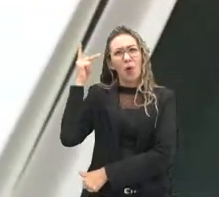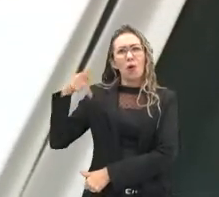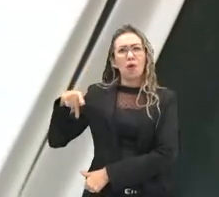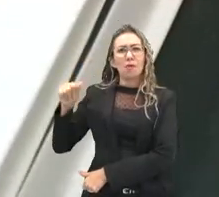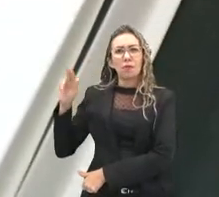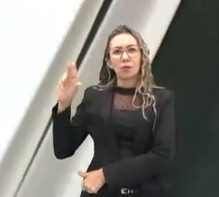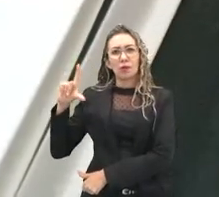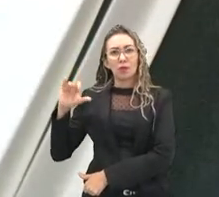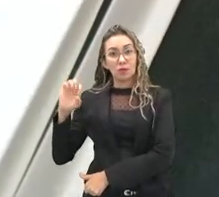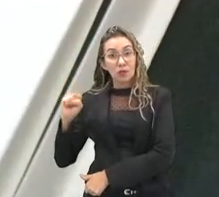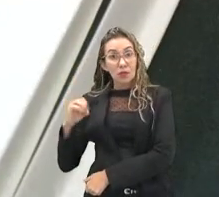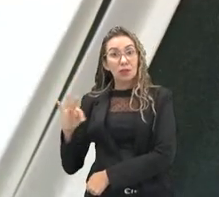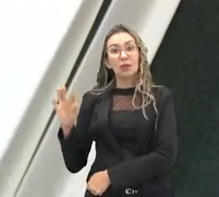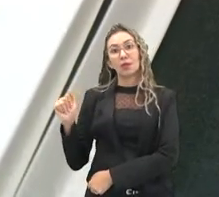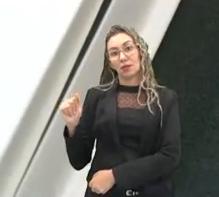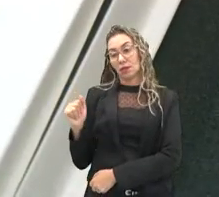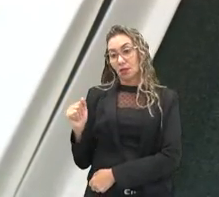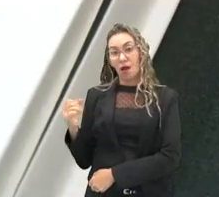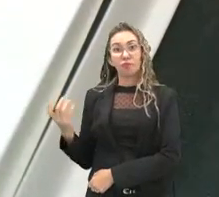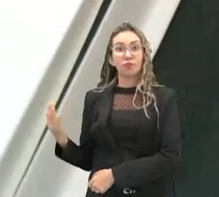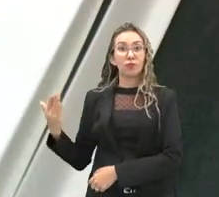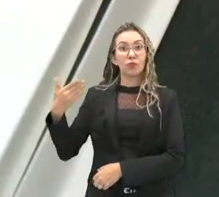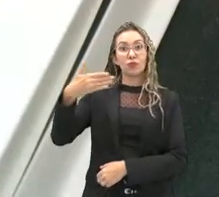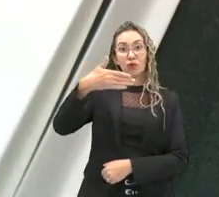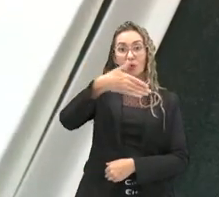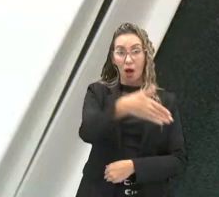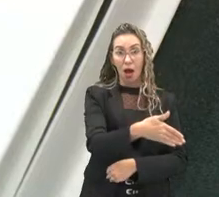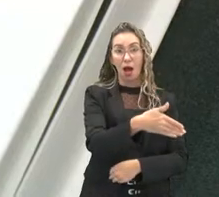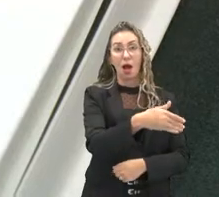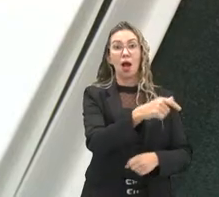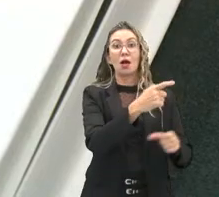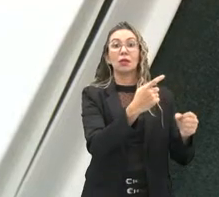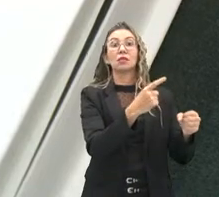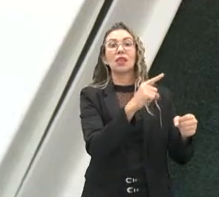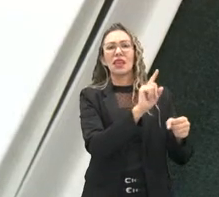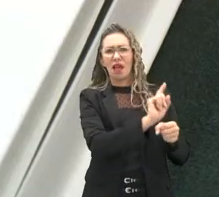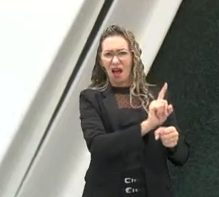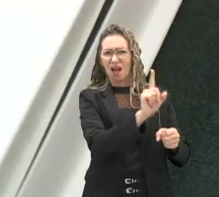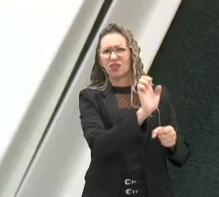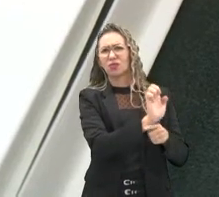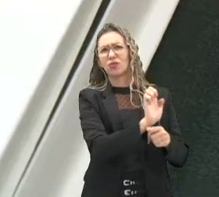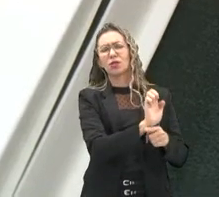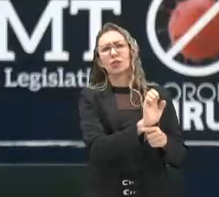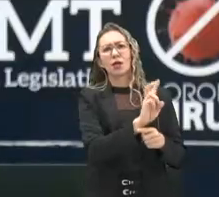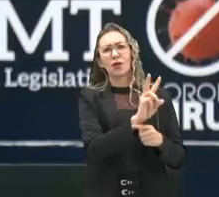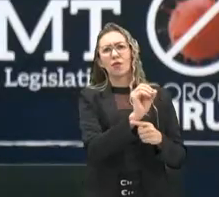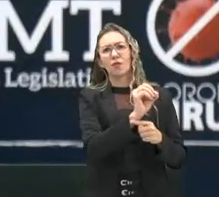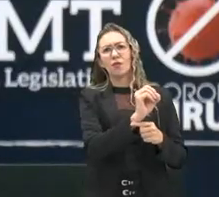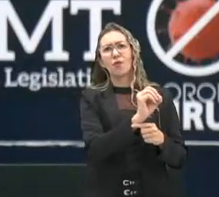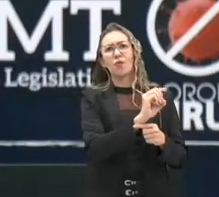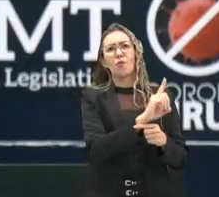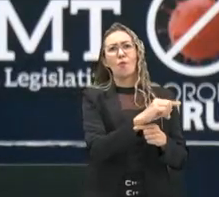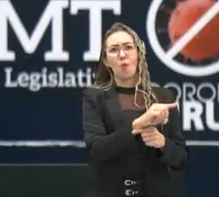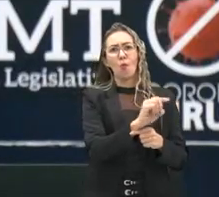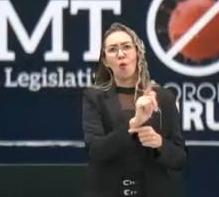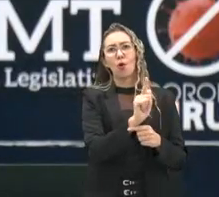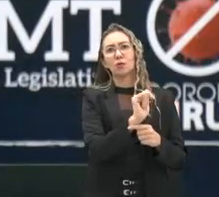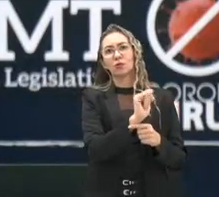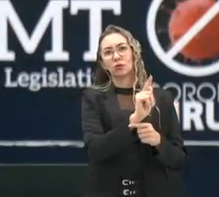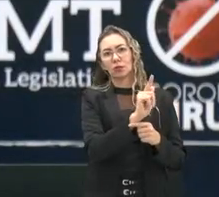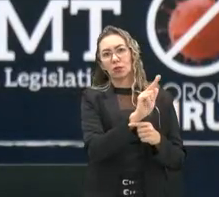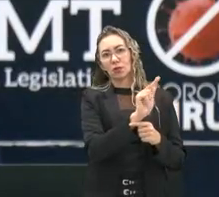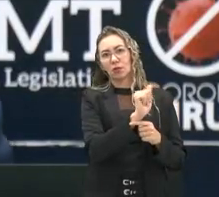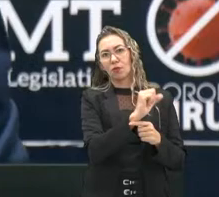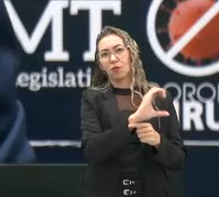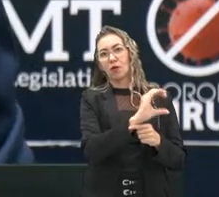para encontrar em Foz do Iguaçu, Prestes, que vinha subindo já, forma uma coluna, e ele acaba depois